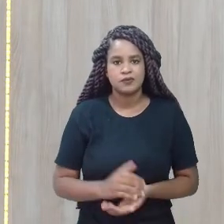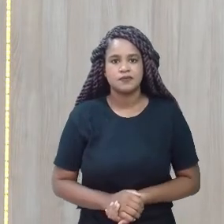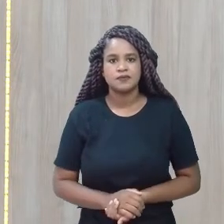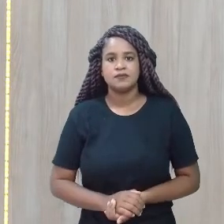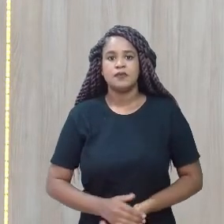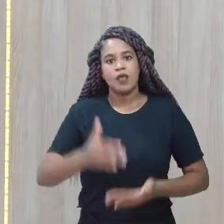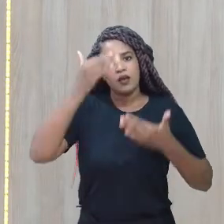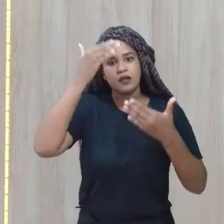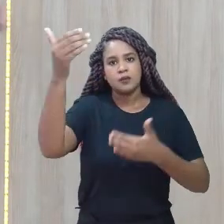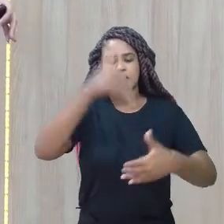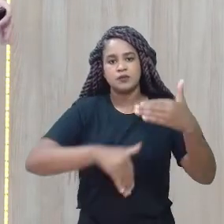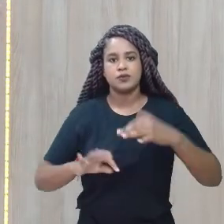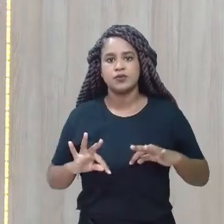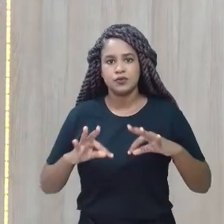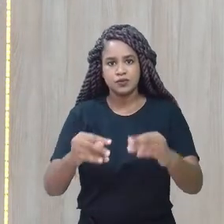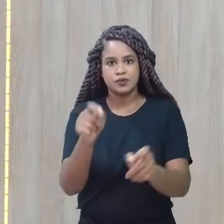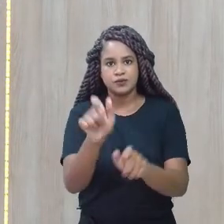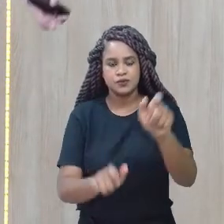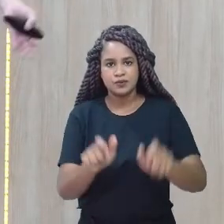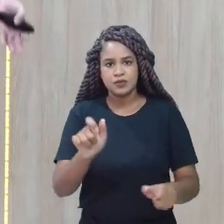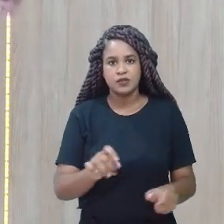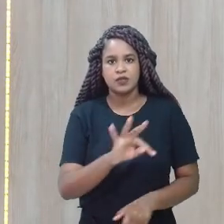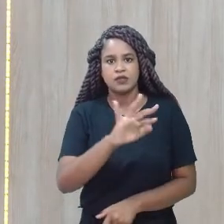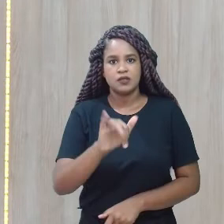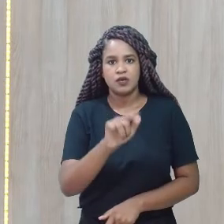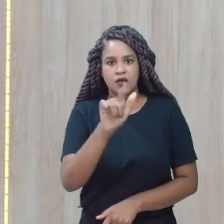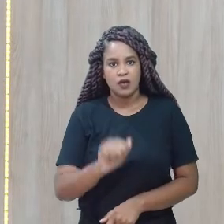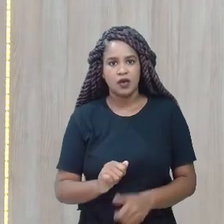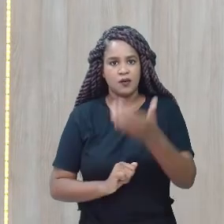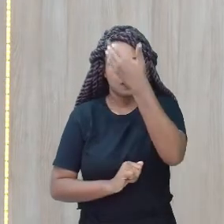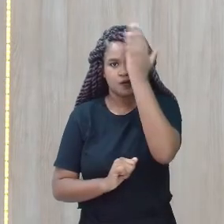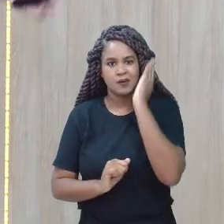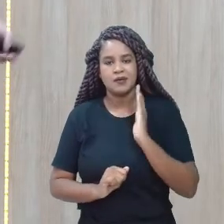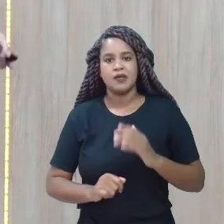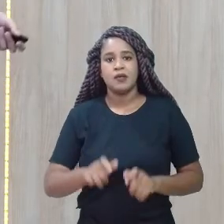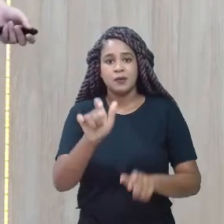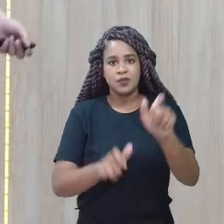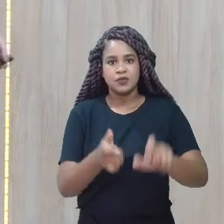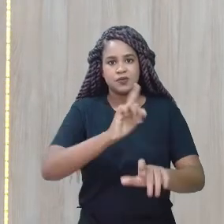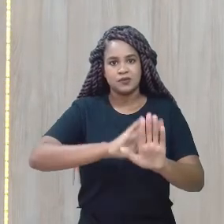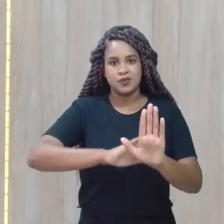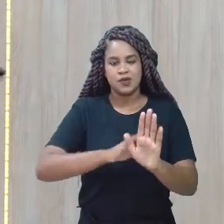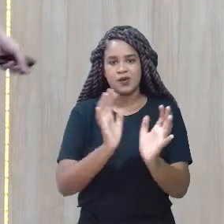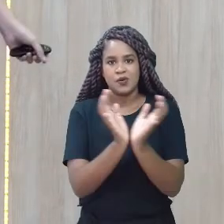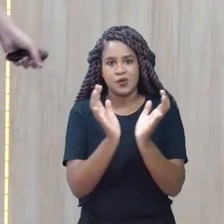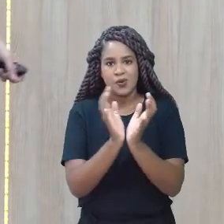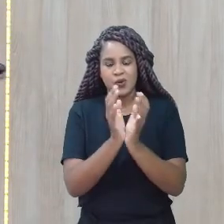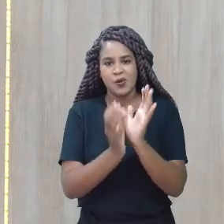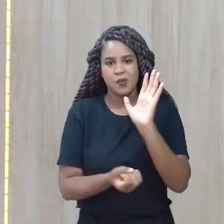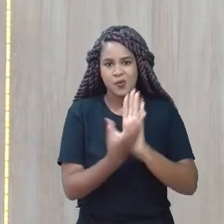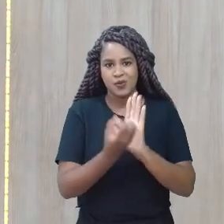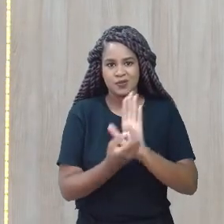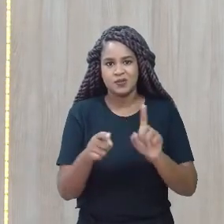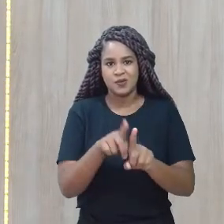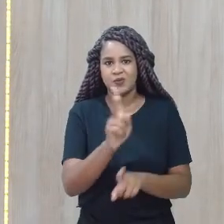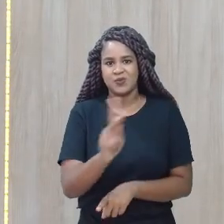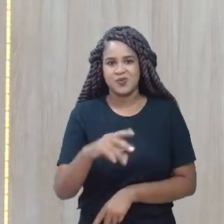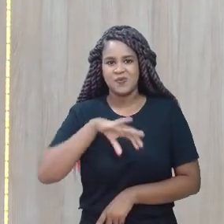Já agradeço a participação de todo mundo, Tiago, Amanda, galera da produção e a professora de português, que já está pedindo para eu